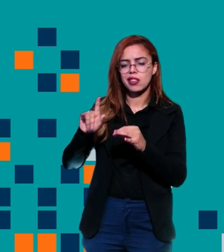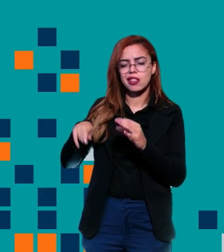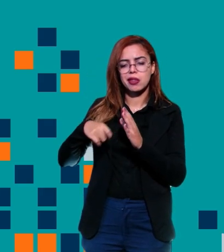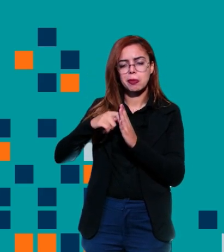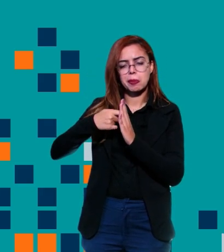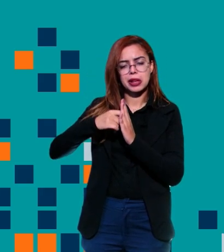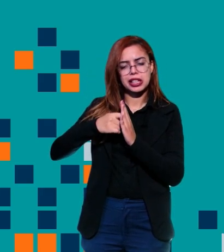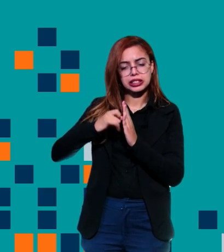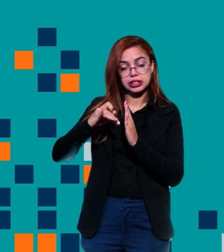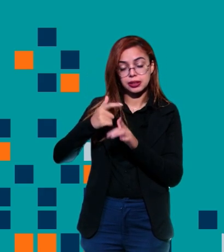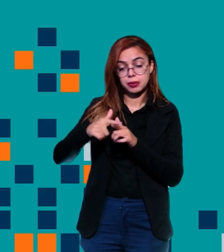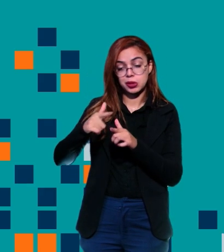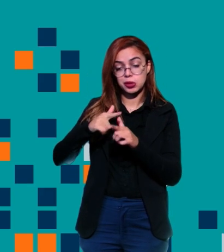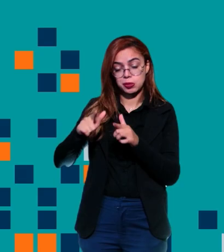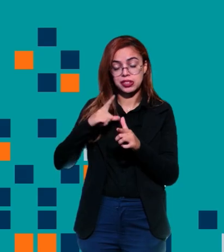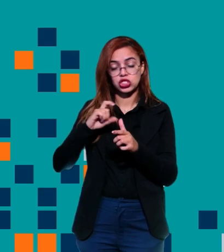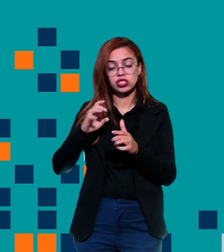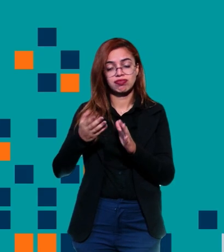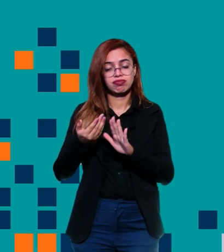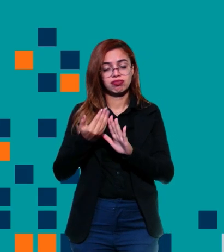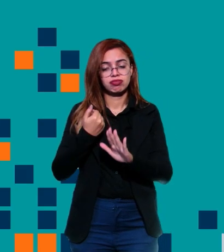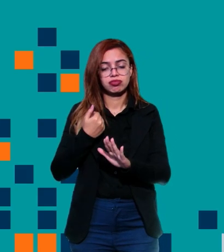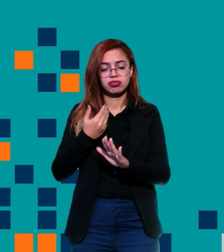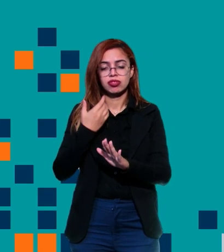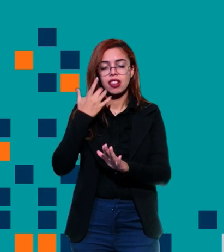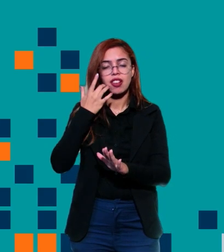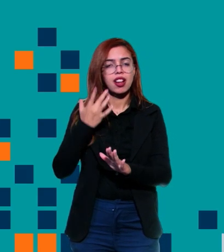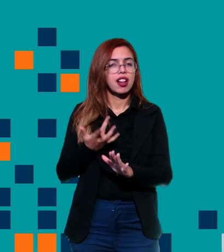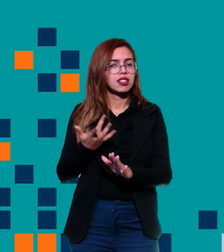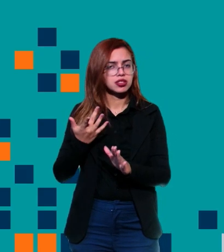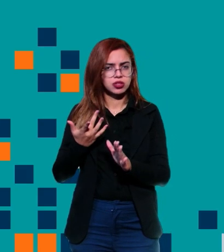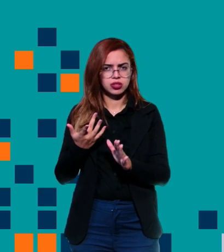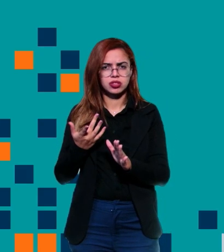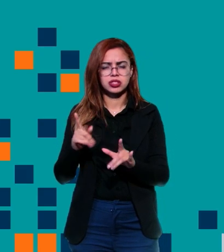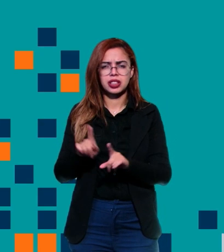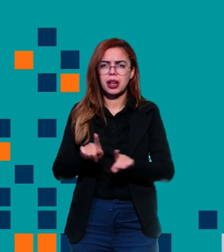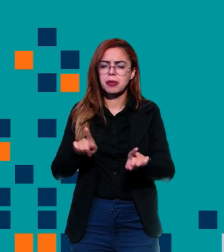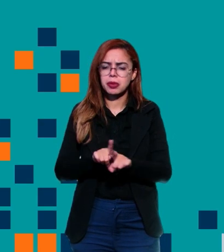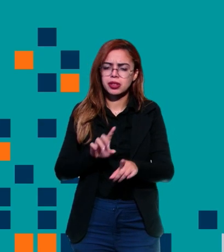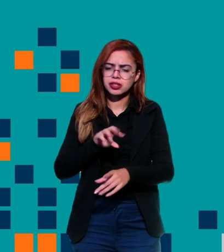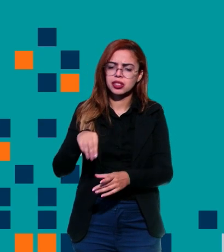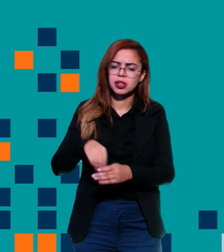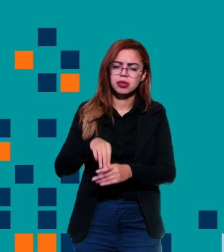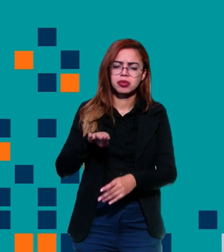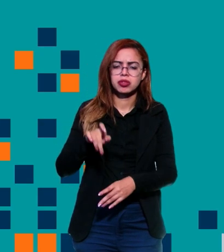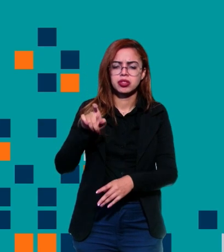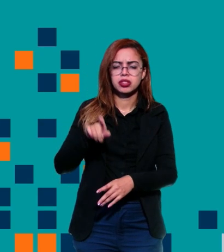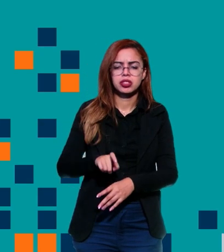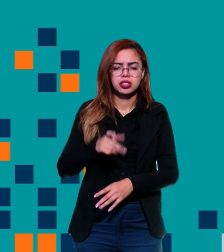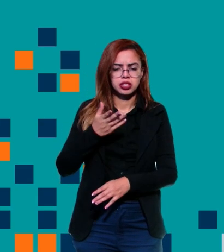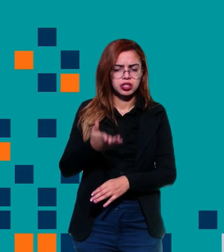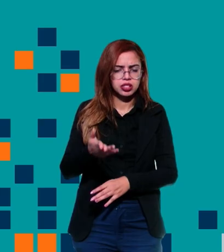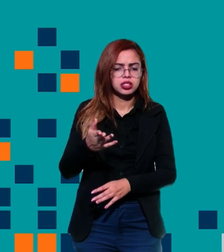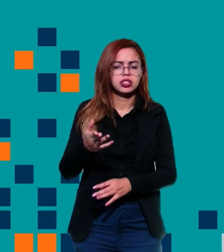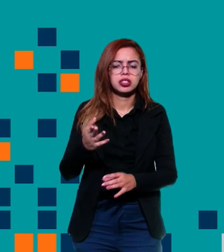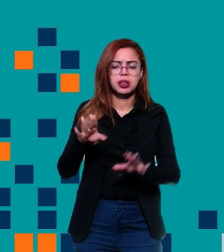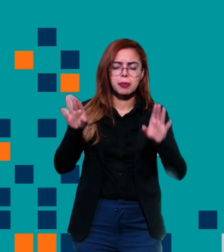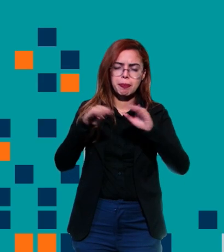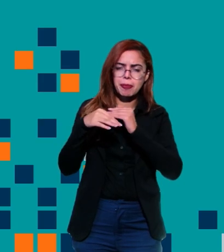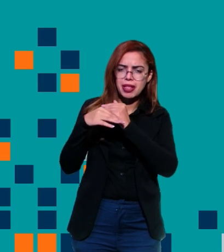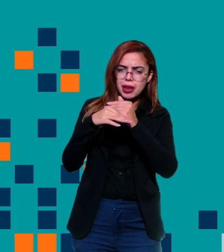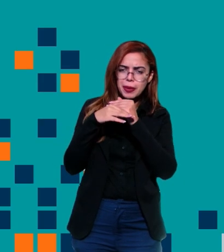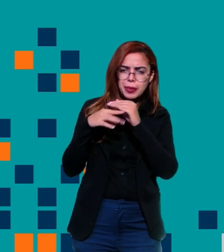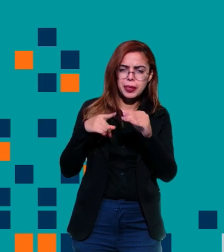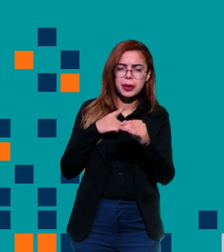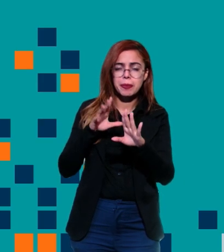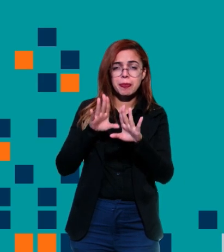se tem algum problema, você tira o compensado naval, bota. Inclusive, dentro do box, o compensado naval é impermeabilizado. Só que a mão